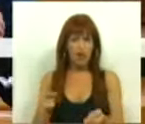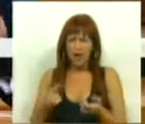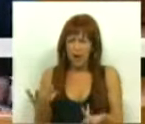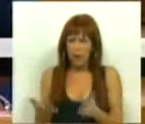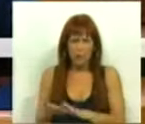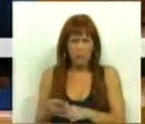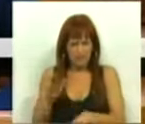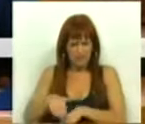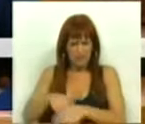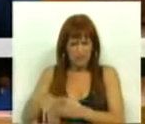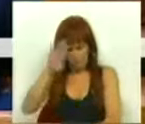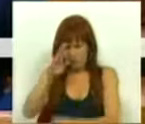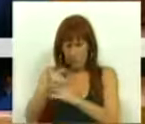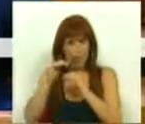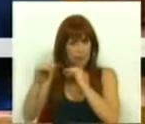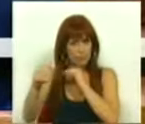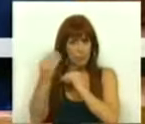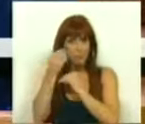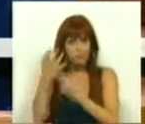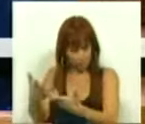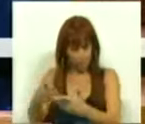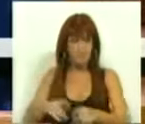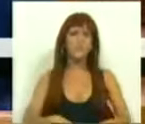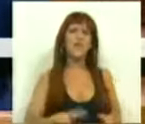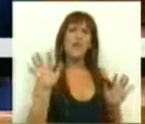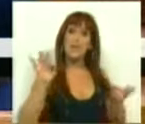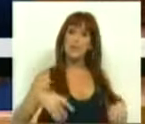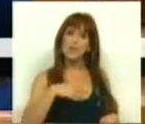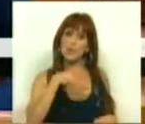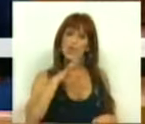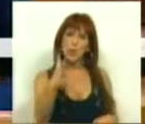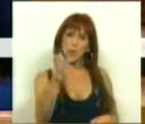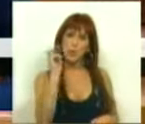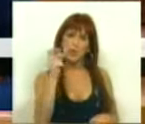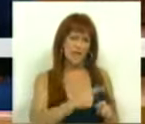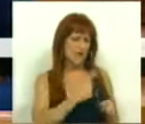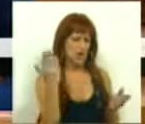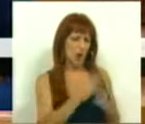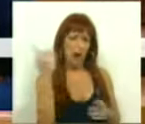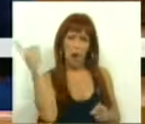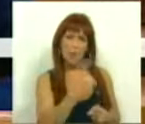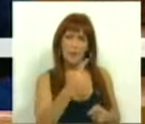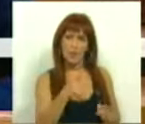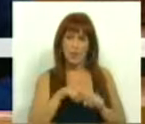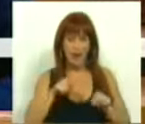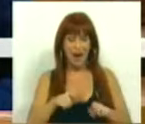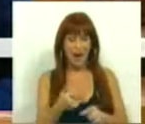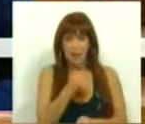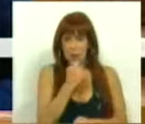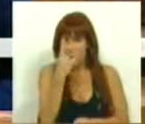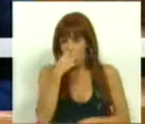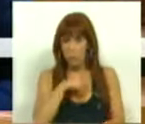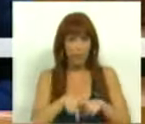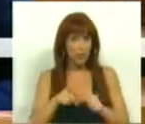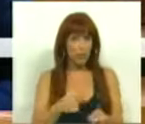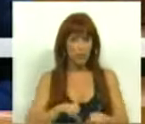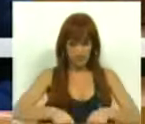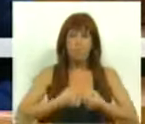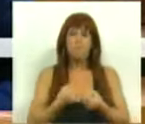que urge empreender de forma sustentada. Finalizo com os 12 anos de escolaridade obrigatória. Esta foi uma decisão política